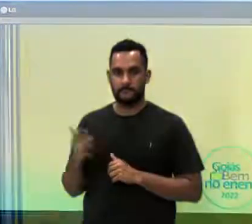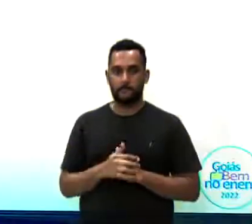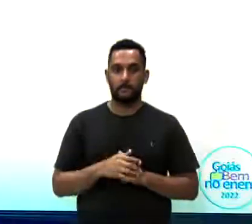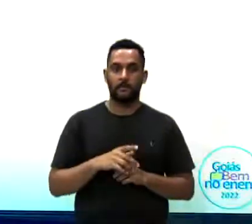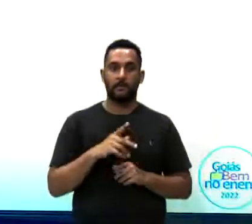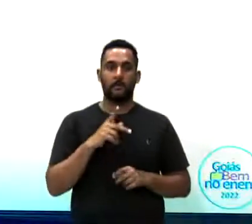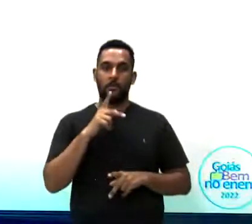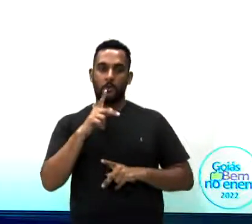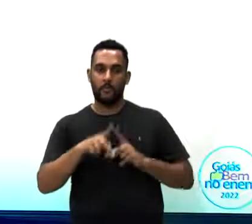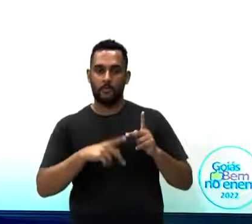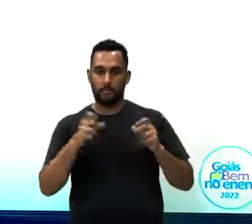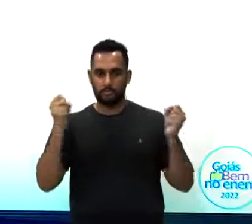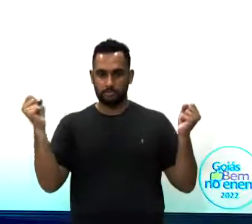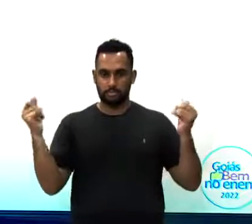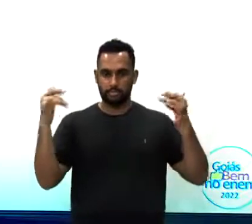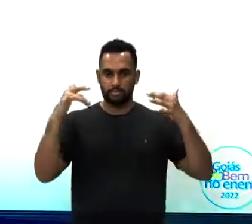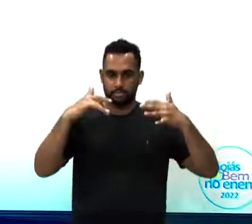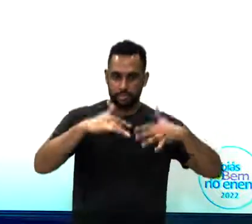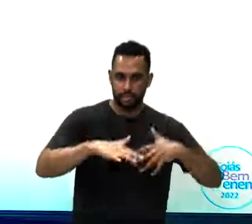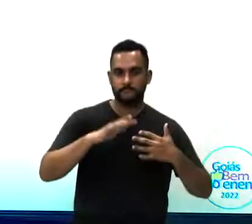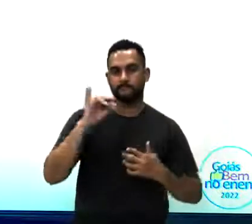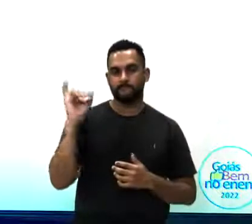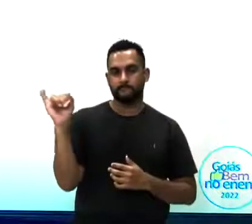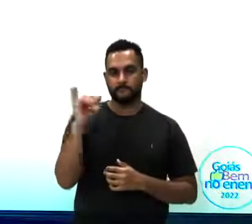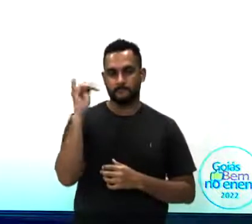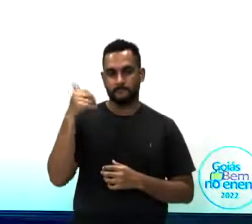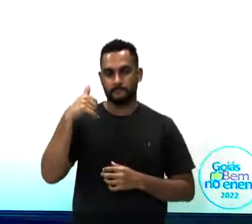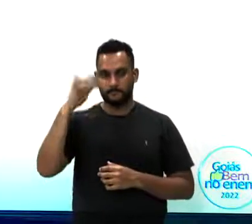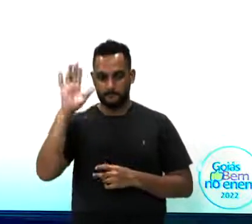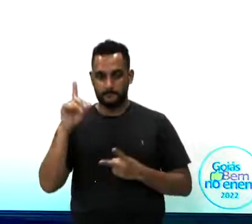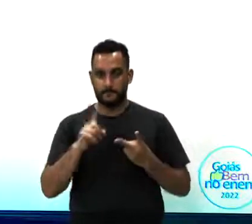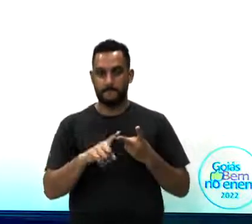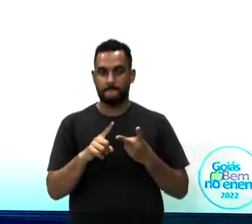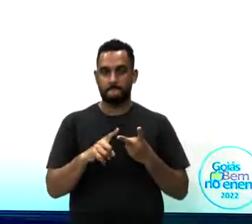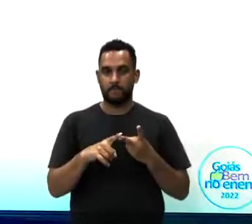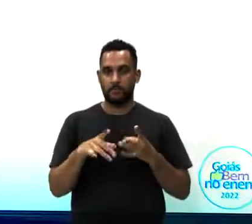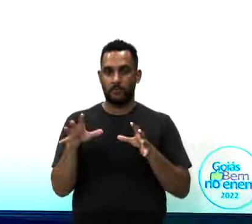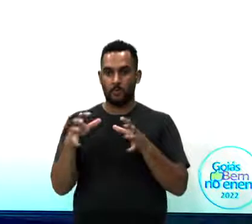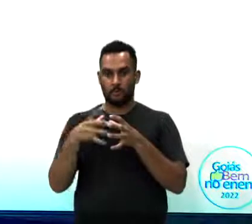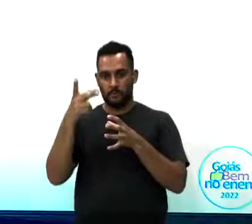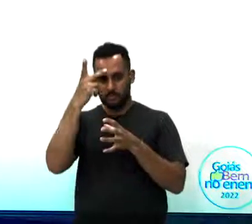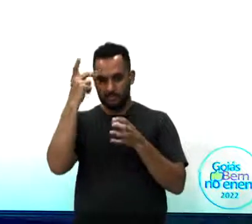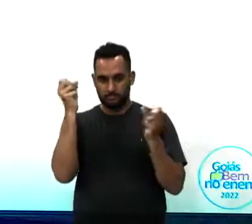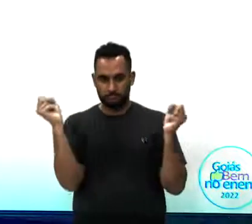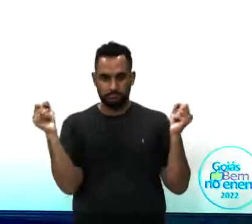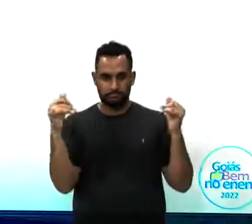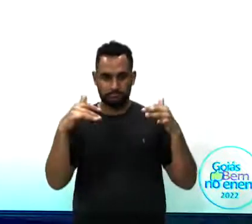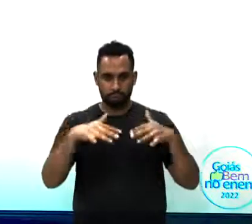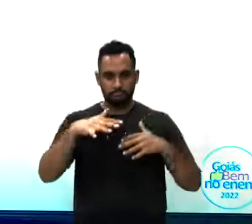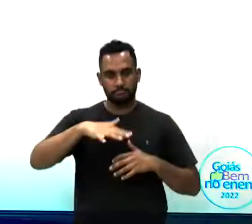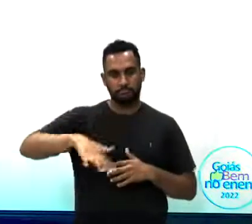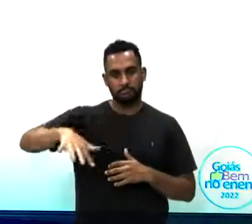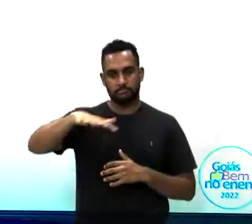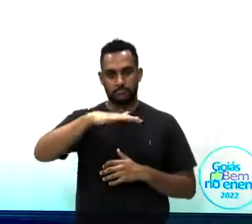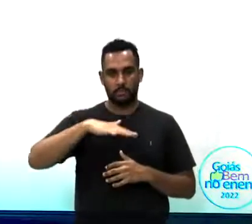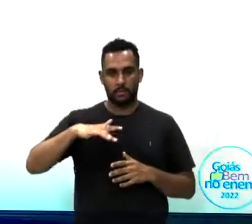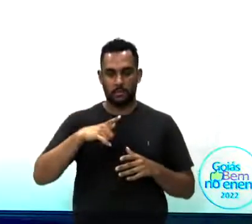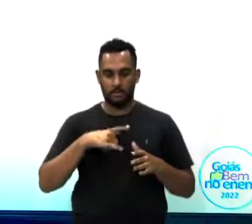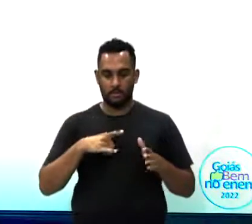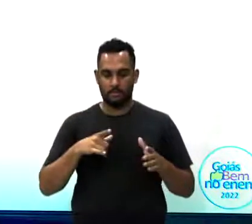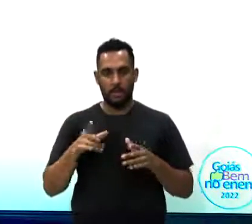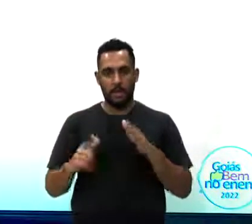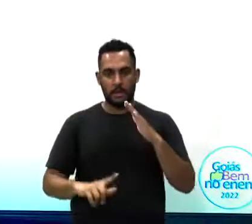Povoação de maior amplitude e importância. Aglomerado de pessoas que, situado numa área geograficamente